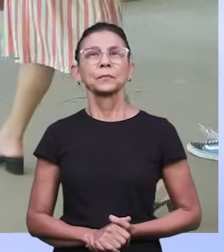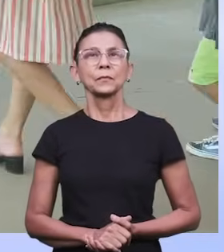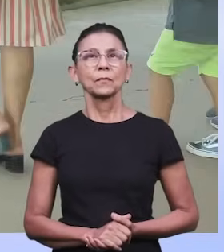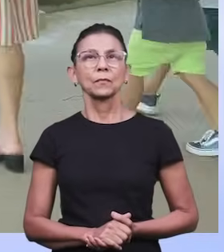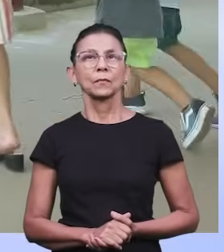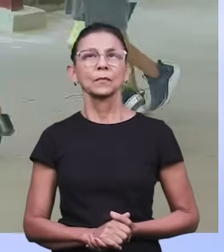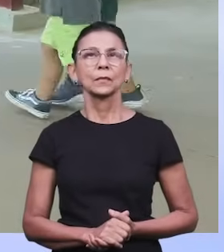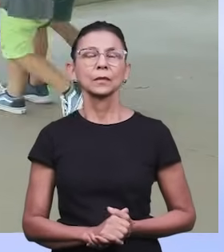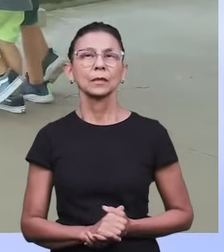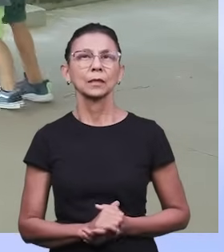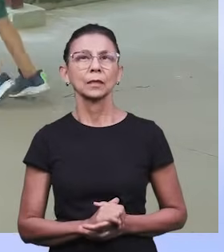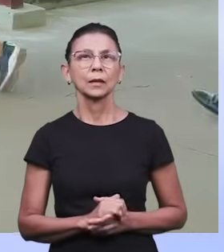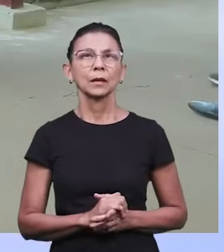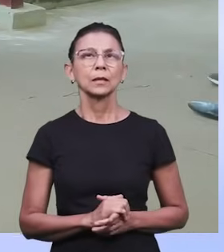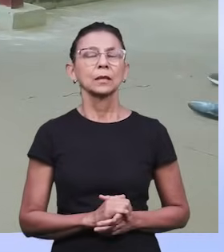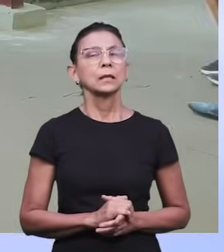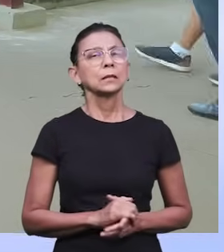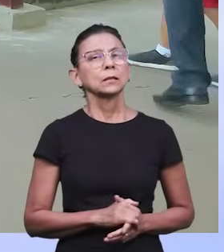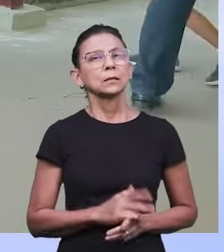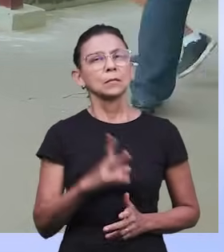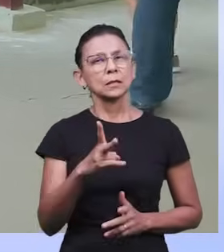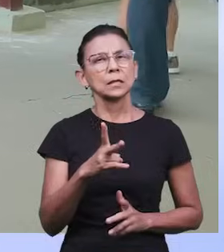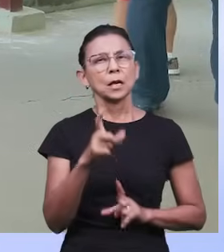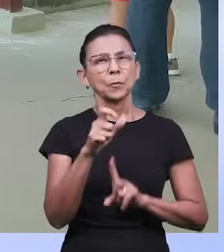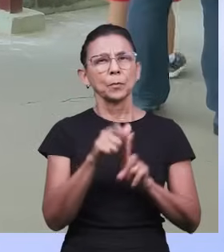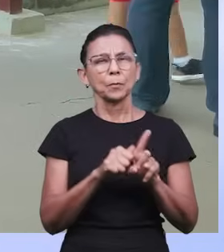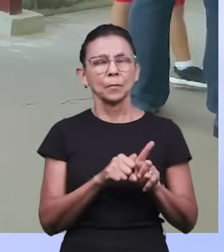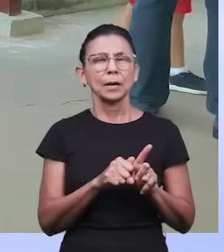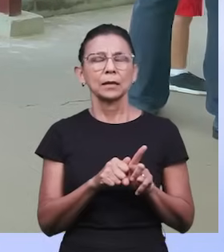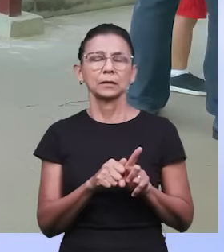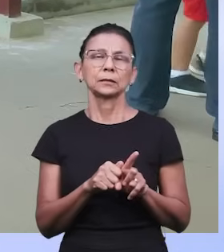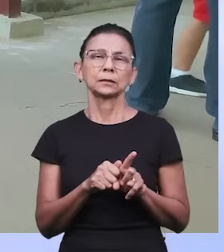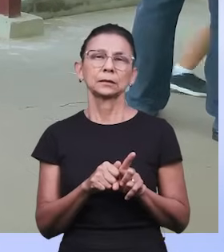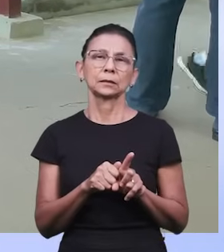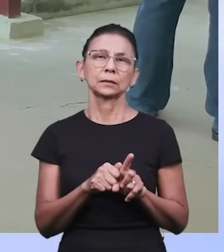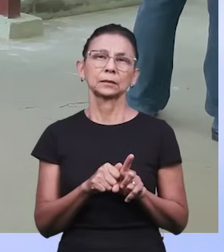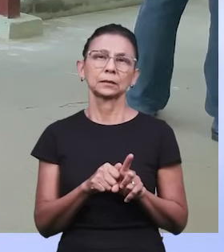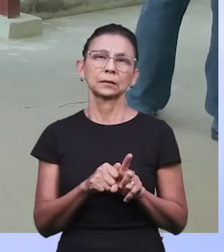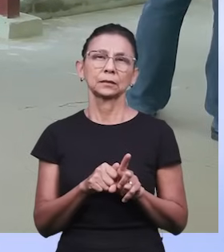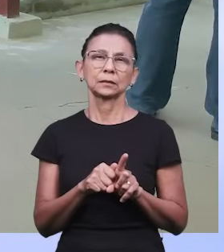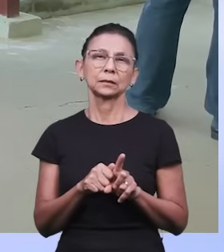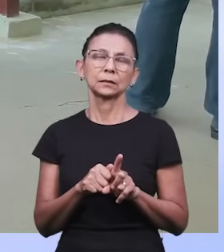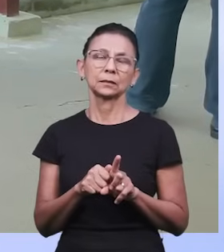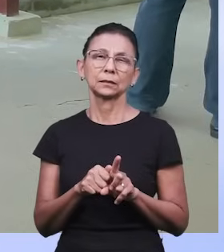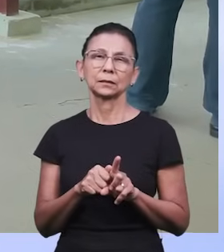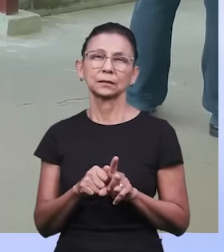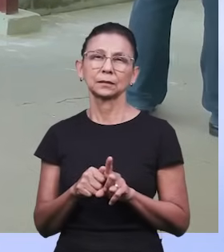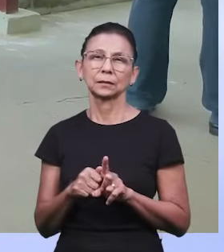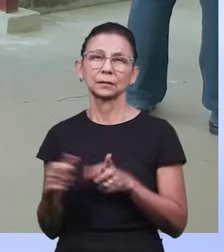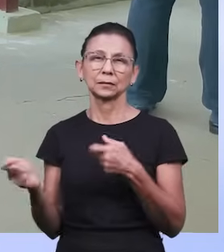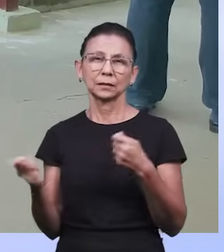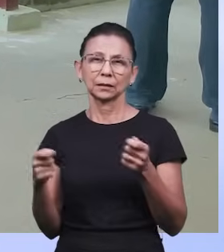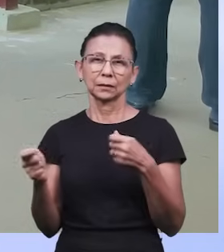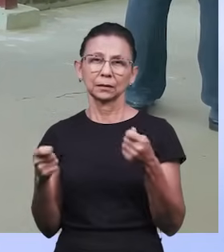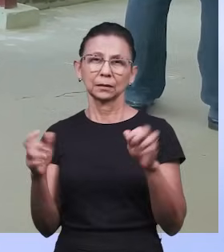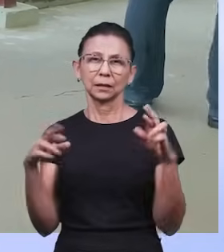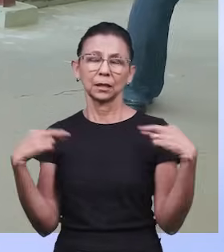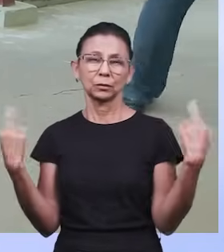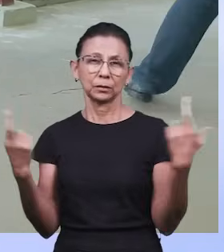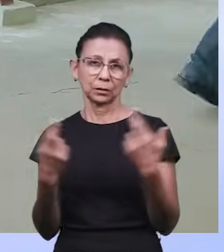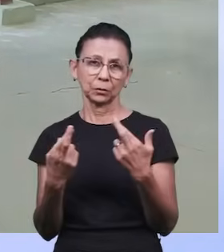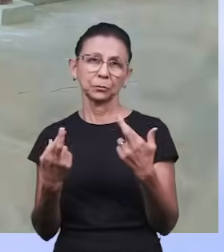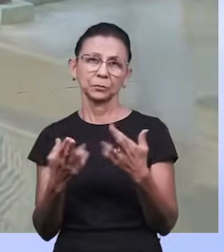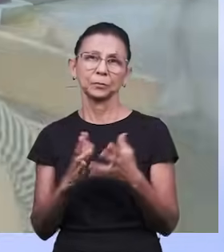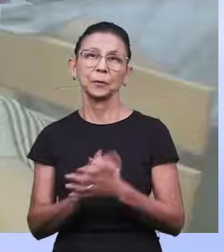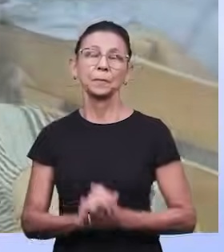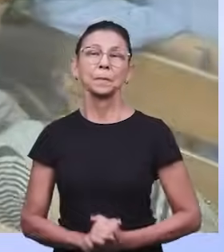uma reunião, segundo domingo do mês, tá? Nós temos uma reunião de obreiros, reunião com as igrejas, e aqui em Marabá o